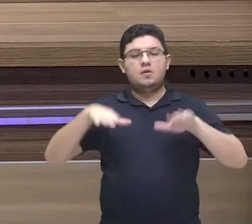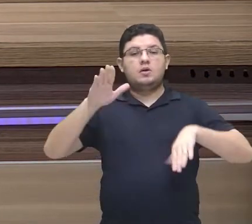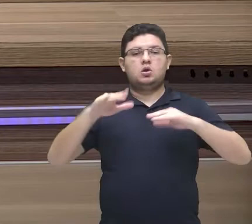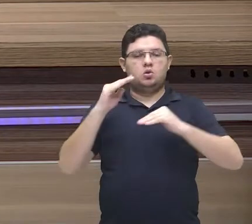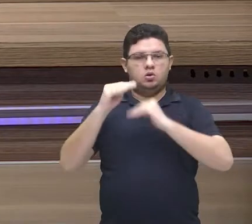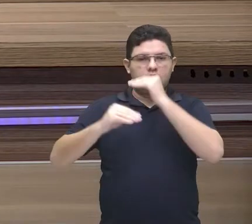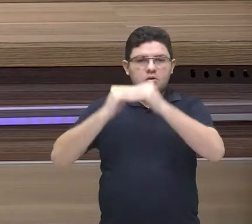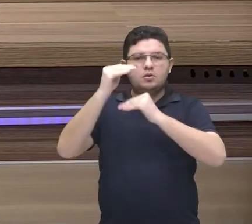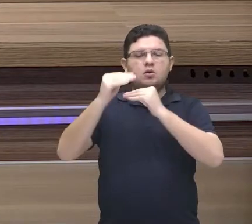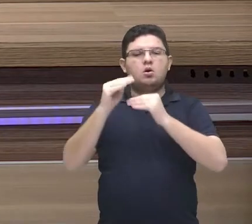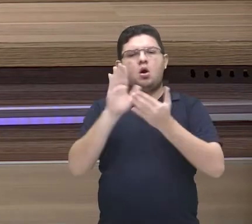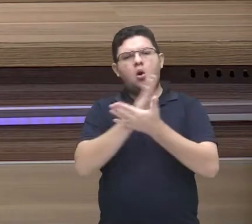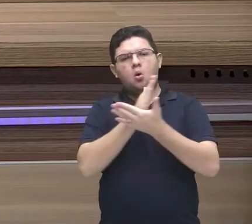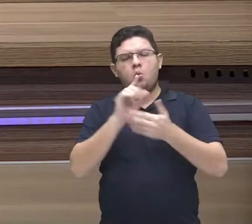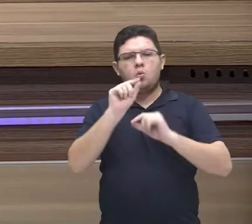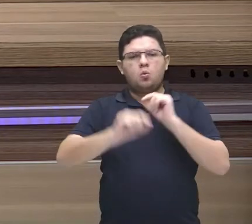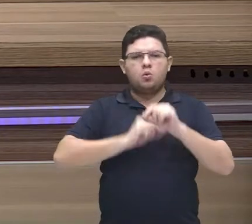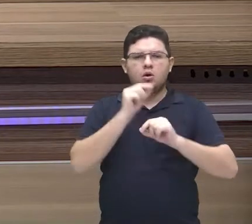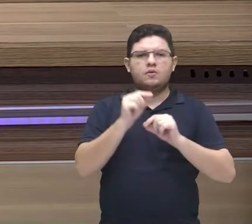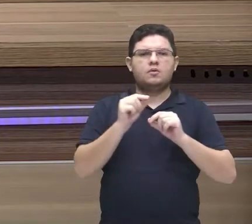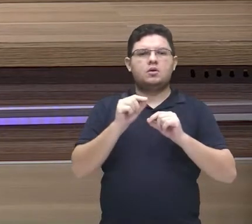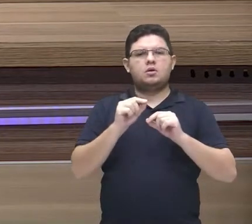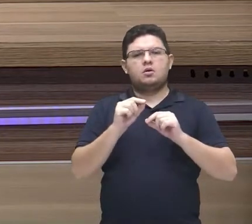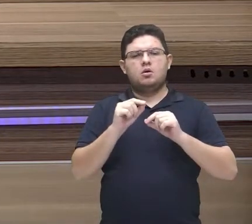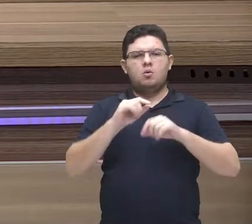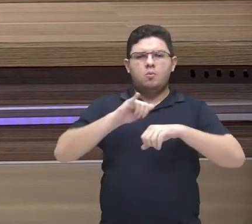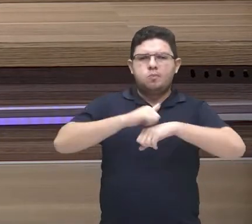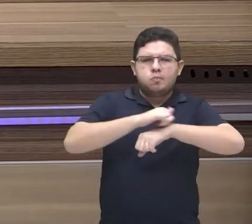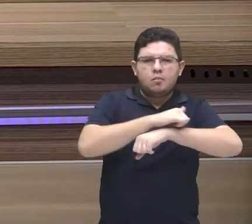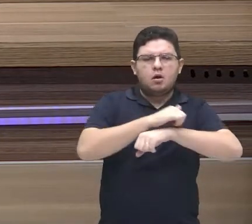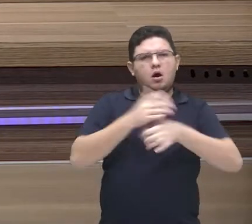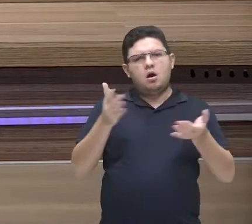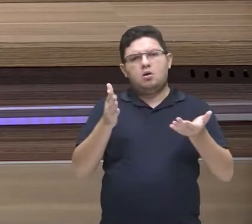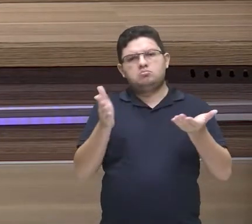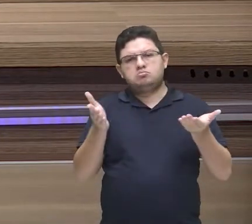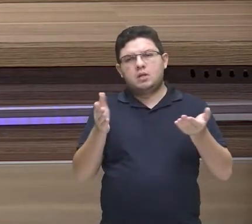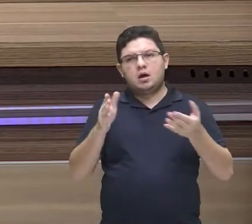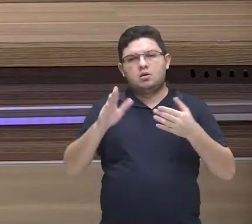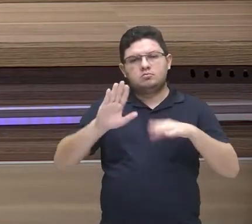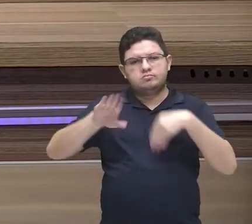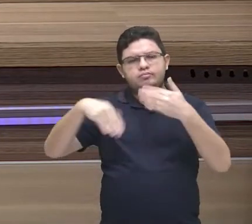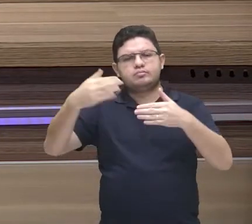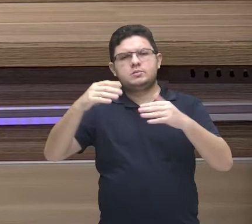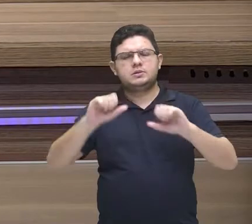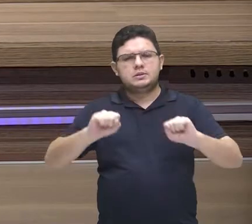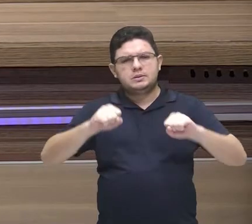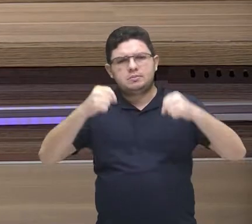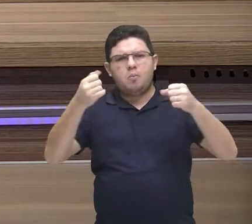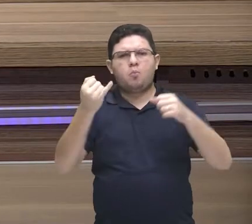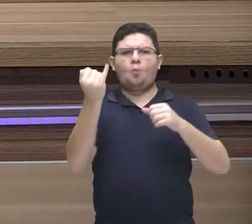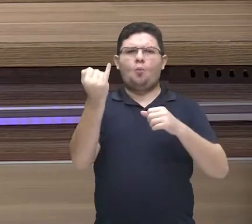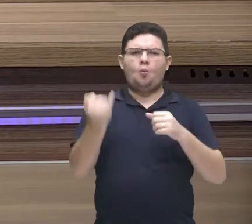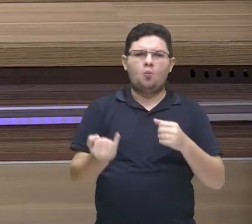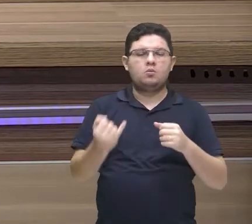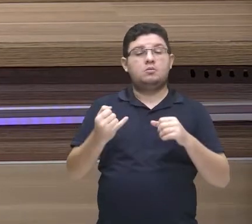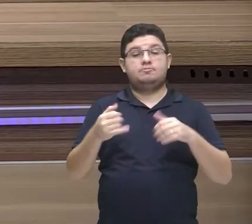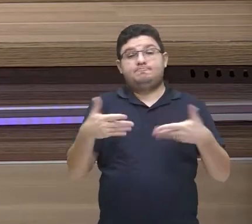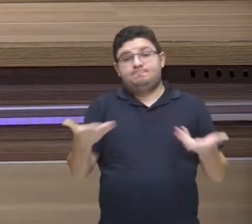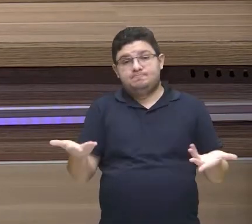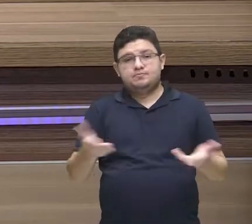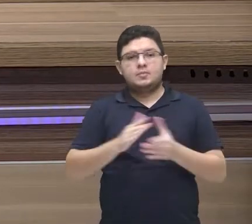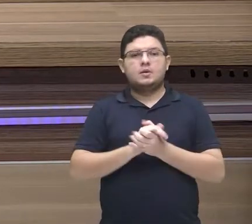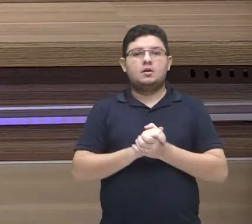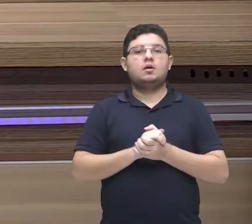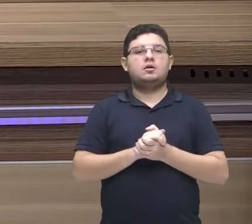eles estão aí, começa aquela luta, não quer emagrecer, quer diminuir, enfim. A criança o adolescente começa a